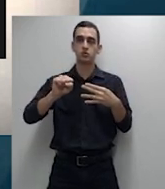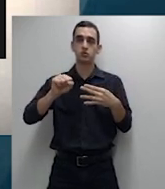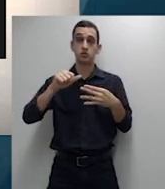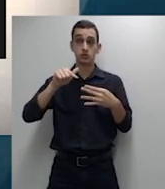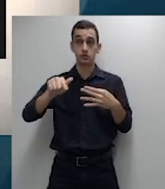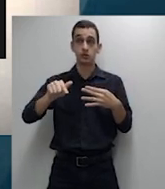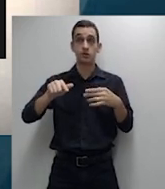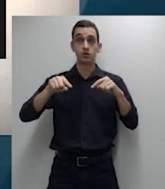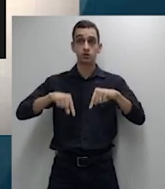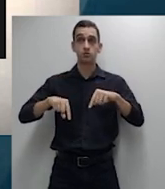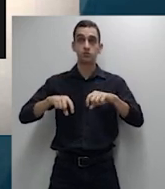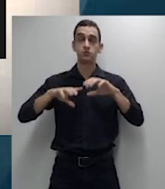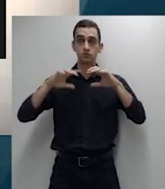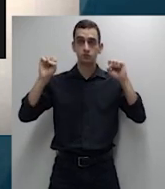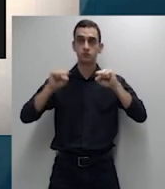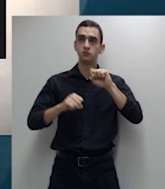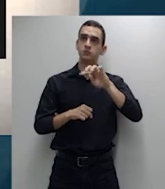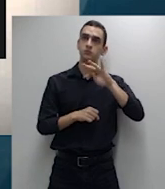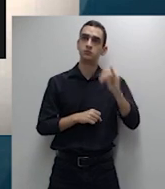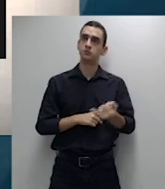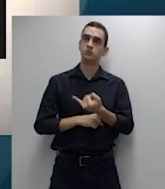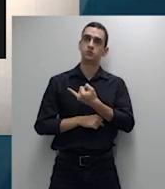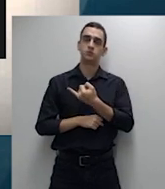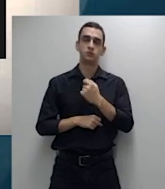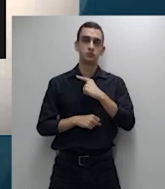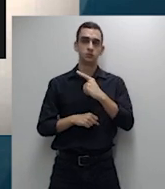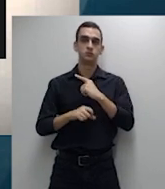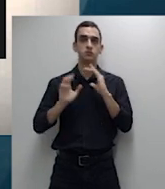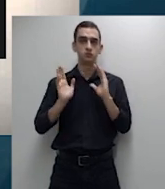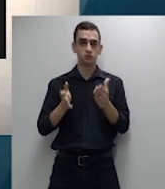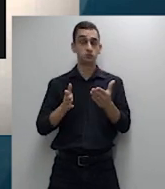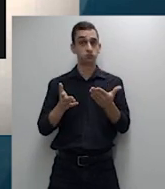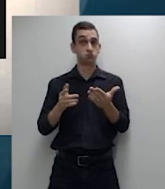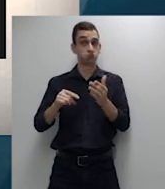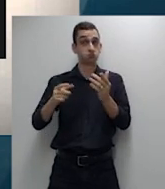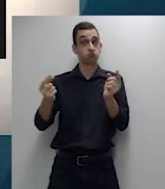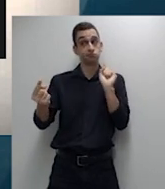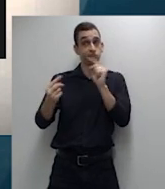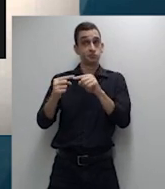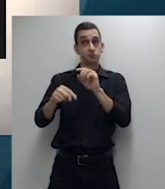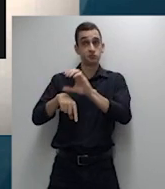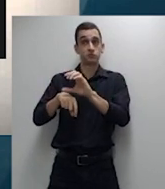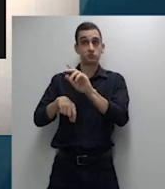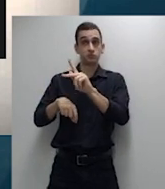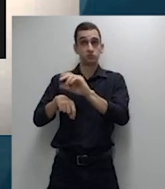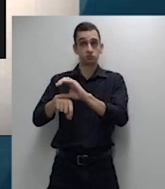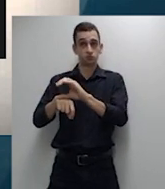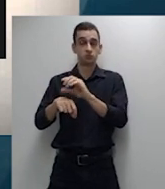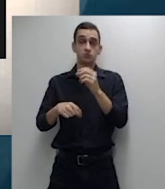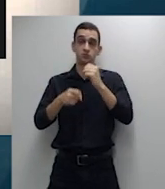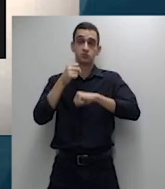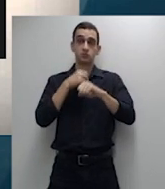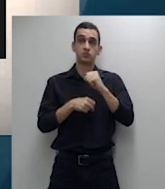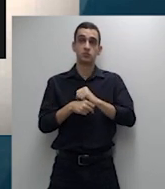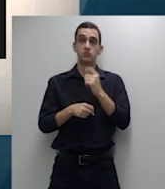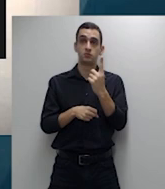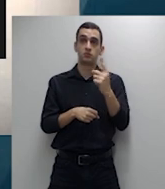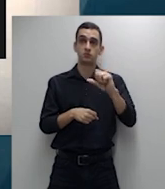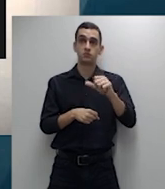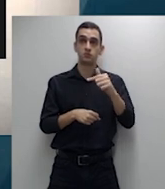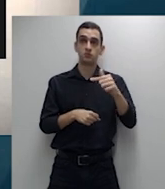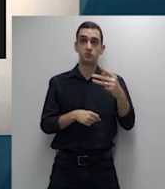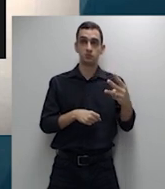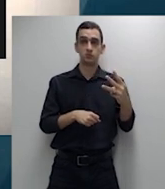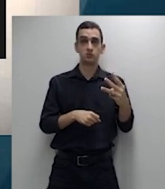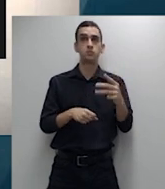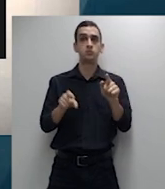lembrar que estamos sou br-163 E aí eu me aposta proposta